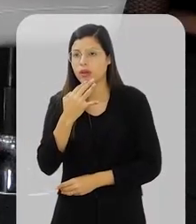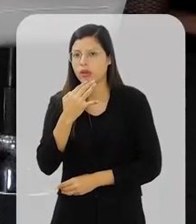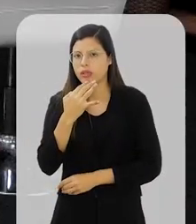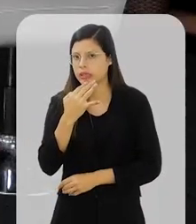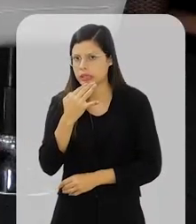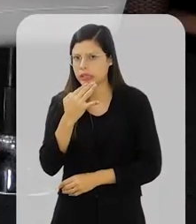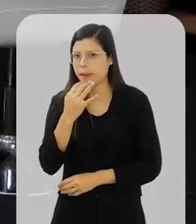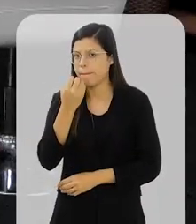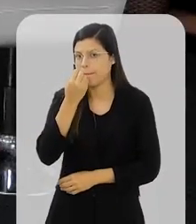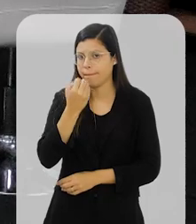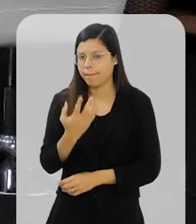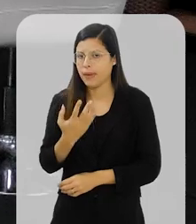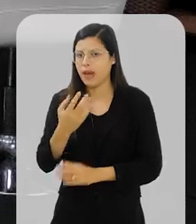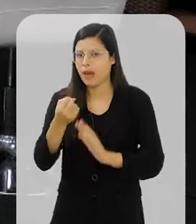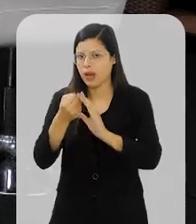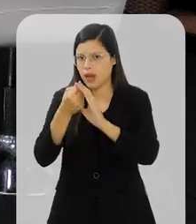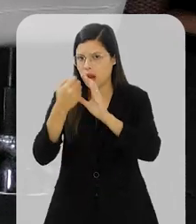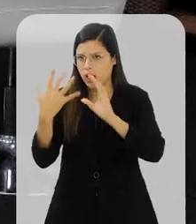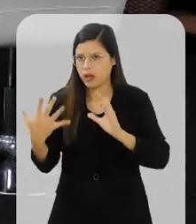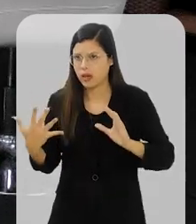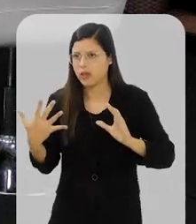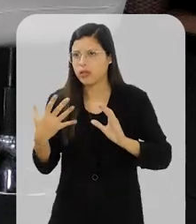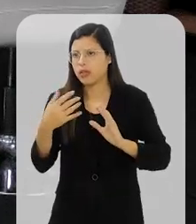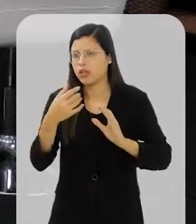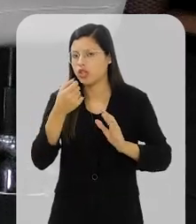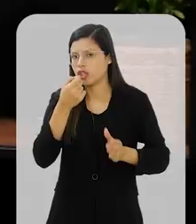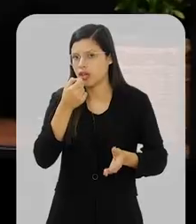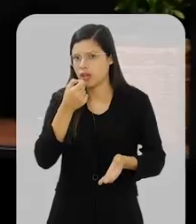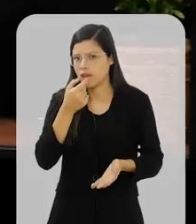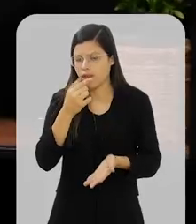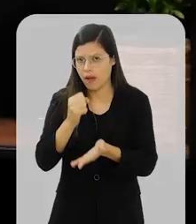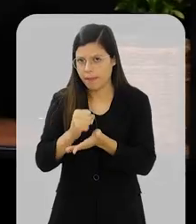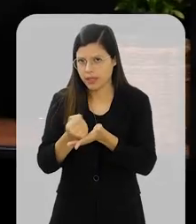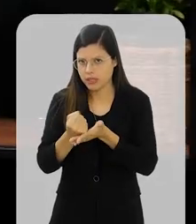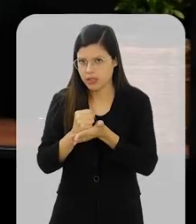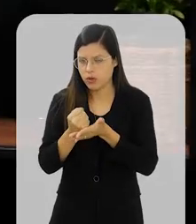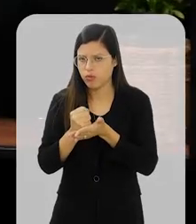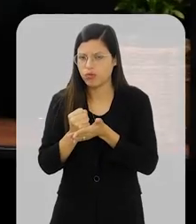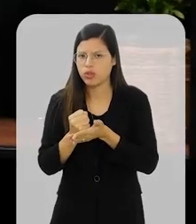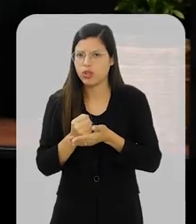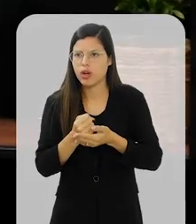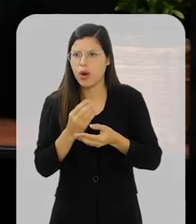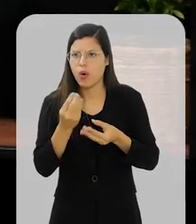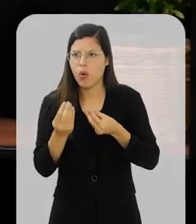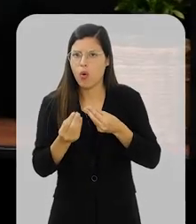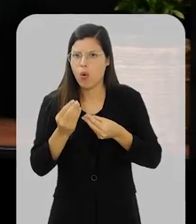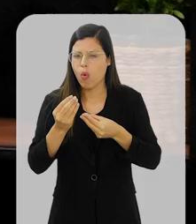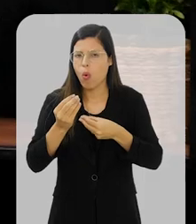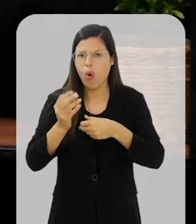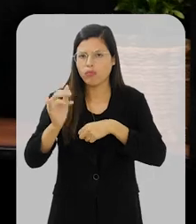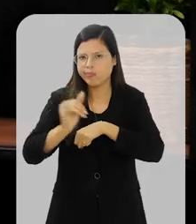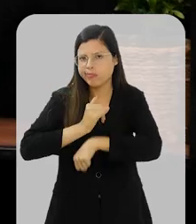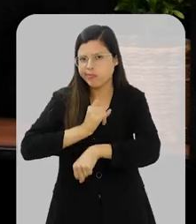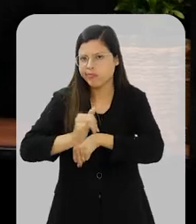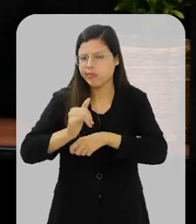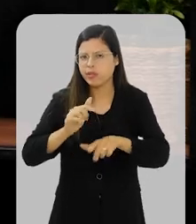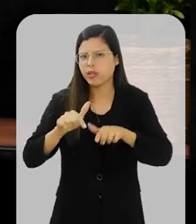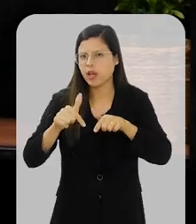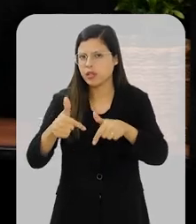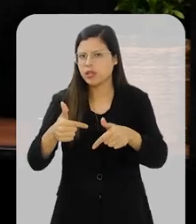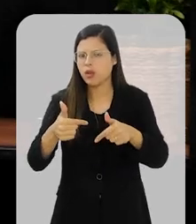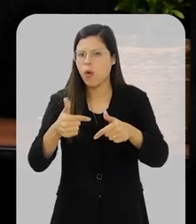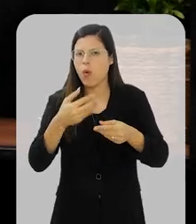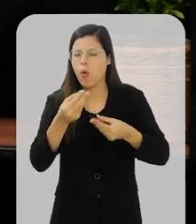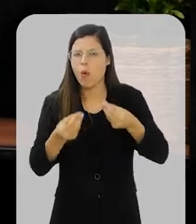conhecermos bastante as propriedades farmacodinâmicas, né? Ou seja, os mecanismos de ação. Como que